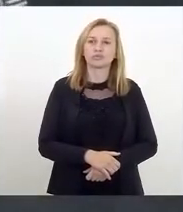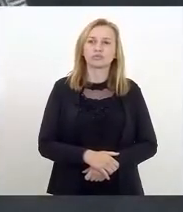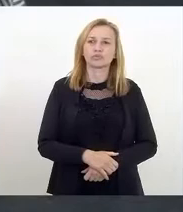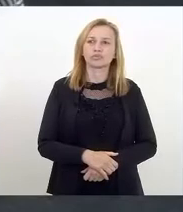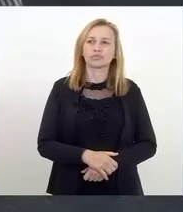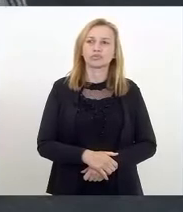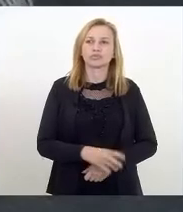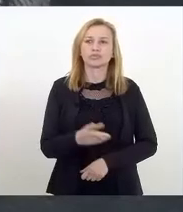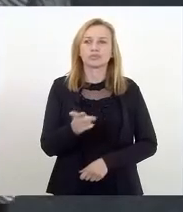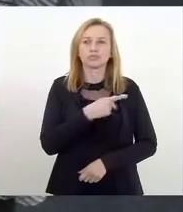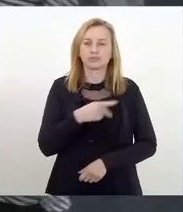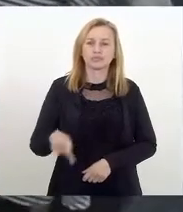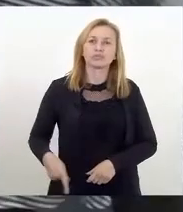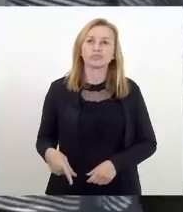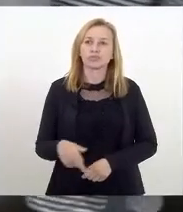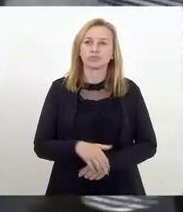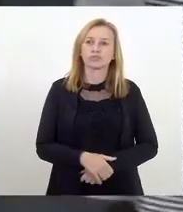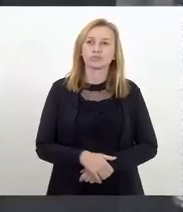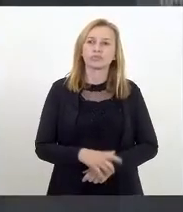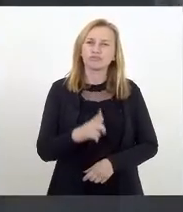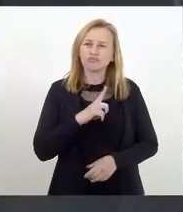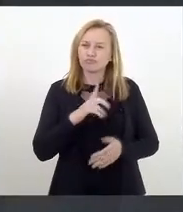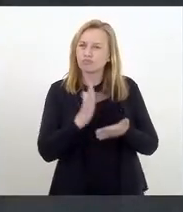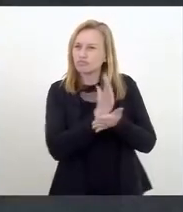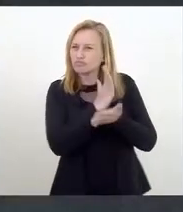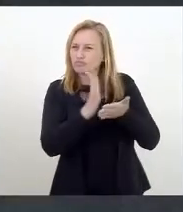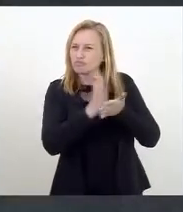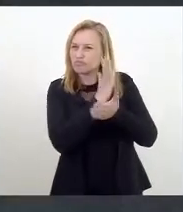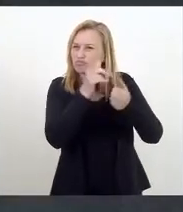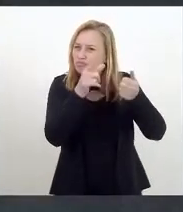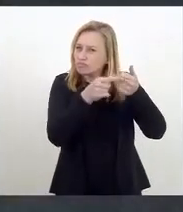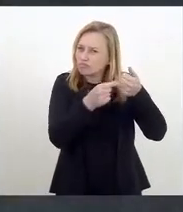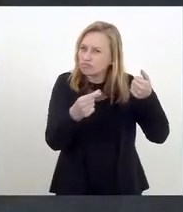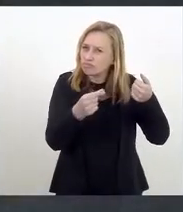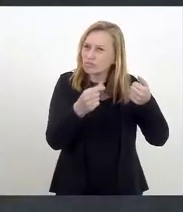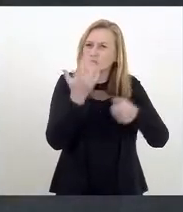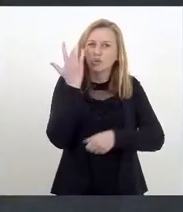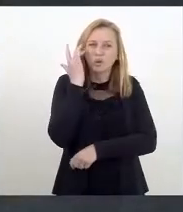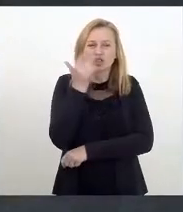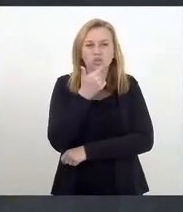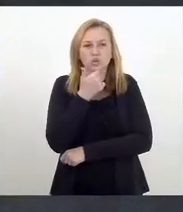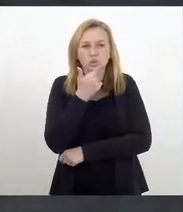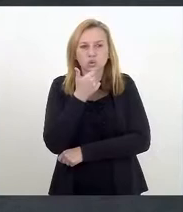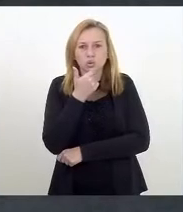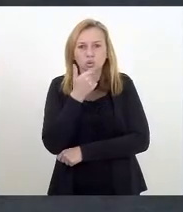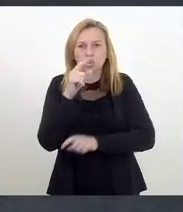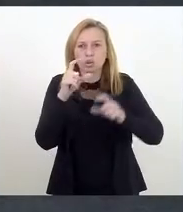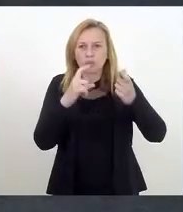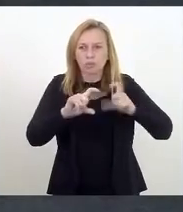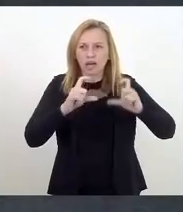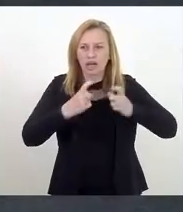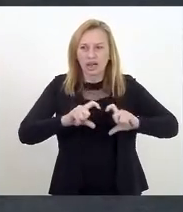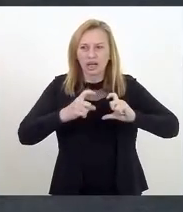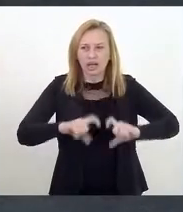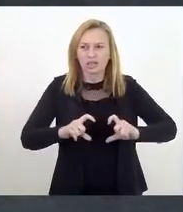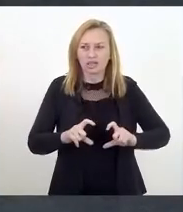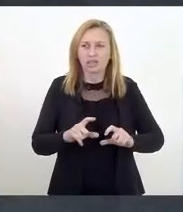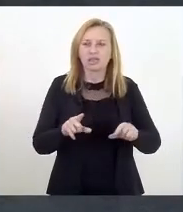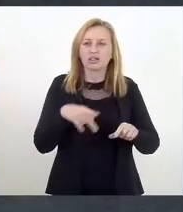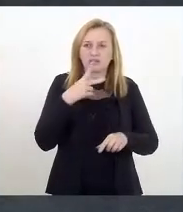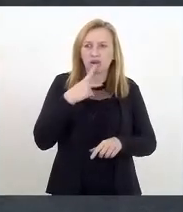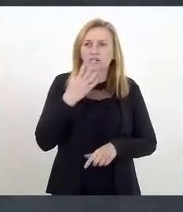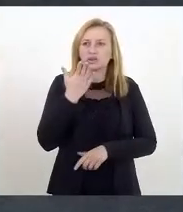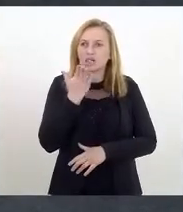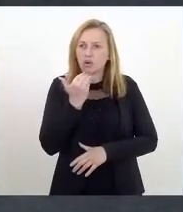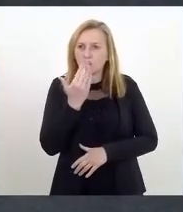Presidente, há alguns artigos, salvo engano, parágrafos, que falam da alimentação